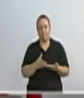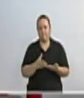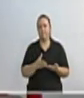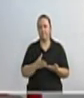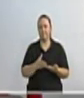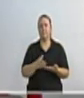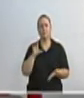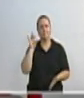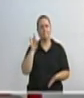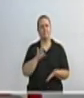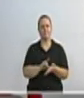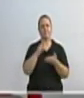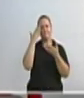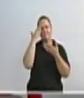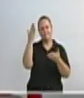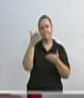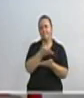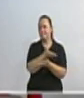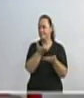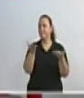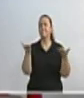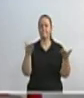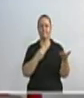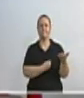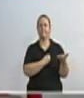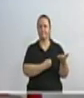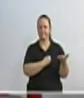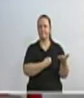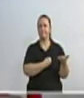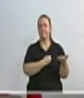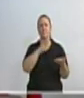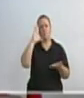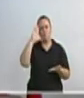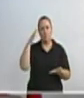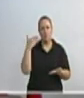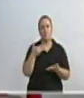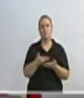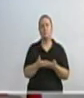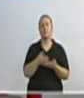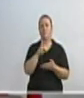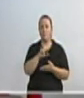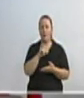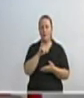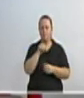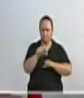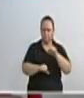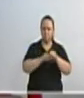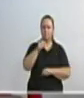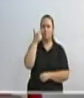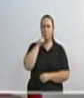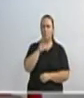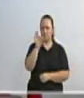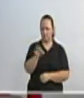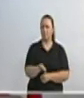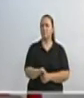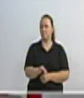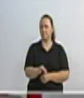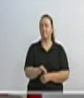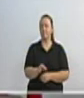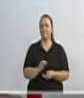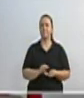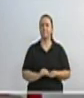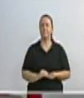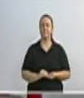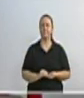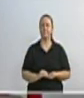realmente agradecer a todos que estão aqui. Eu acredito nessa mudança, eu acredito que a gente precisa mudar essa situação,